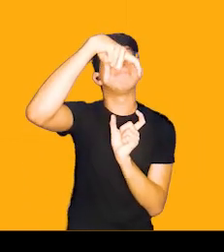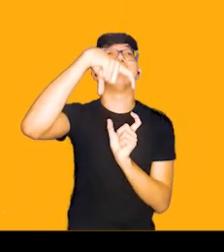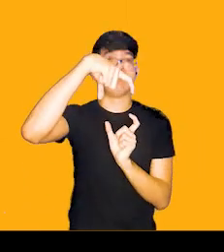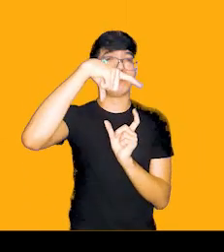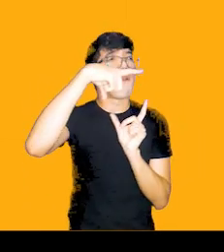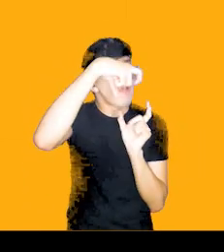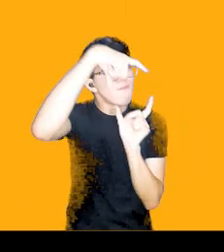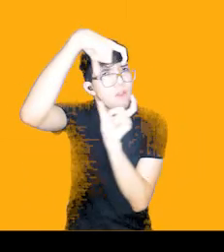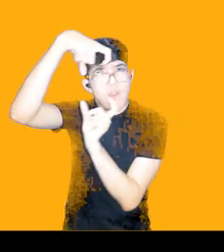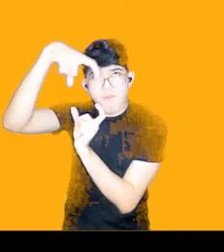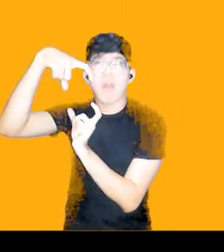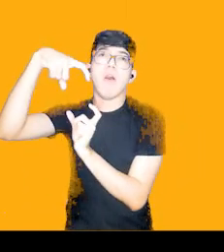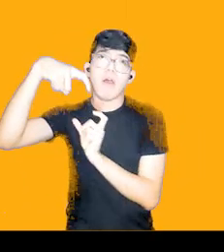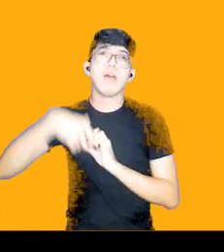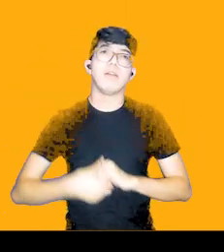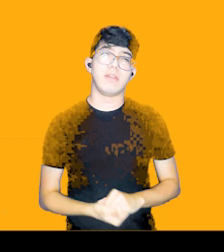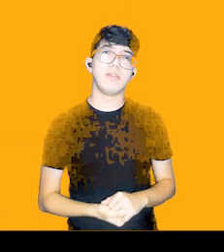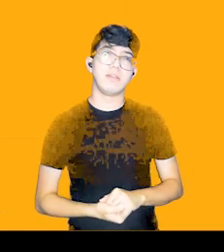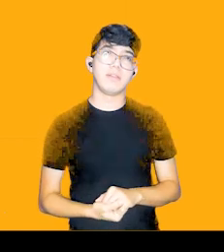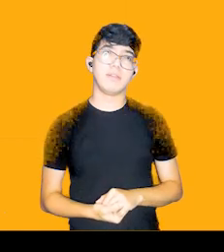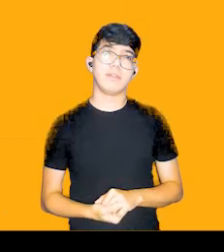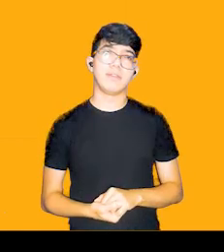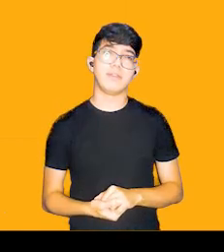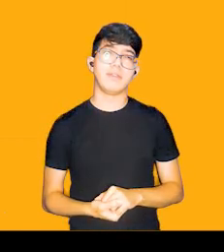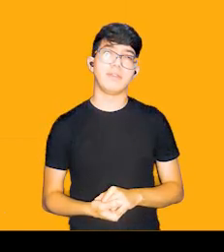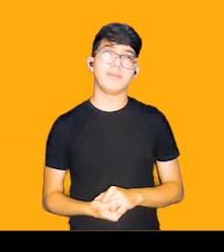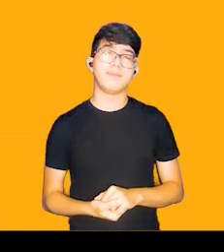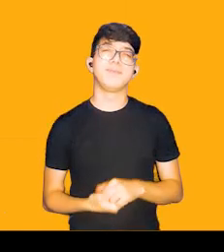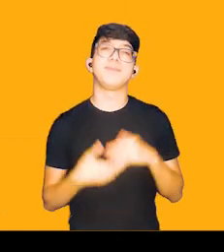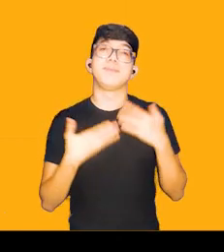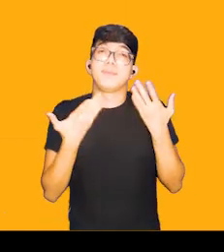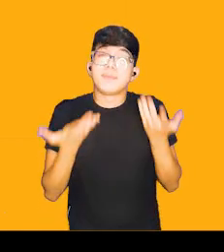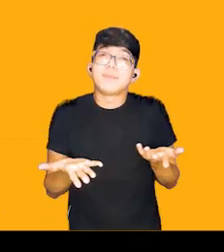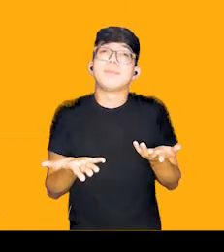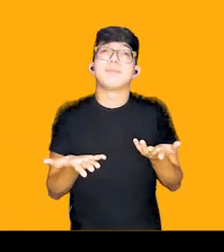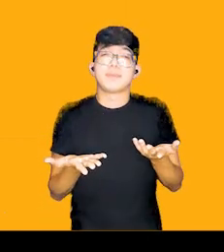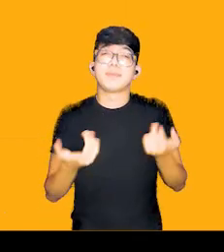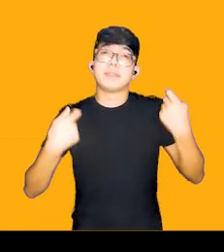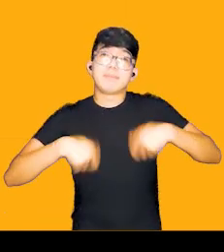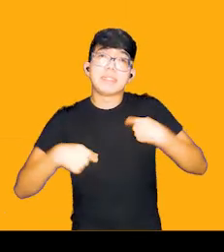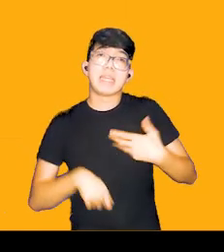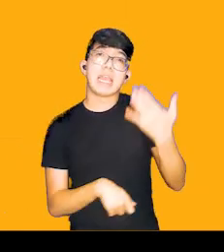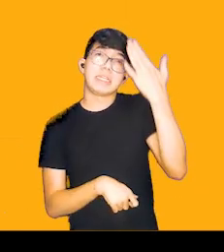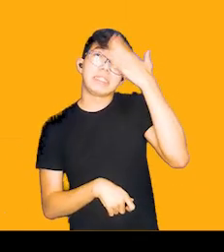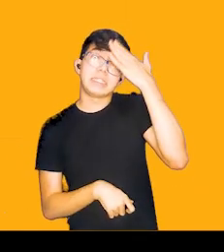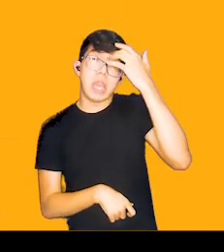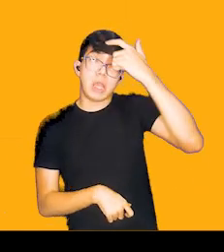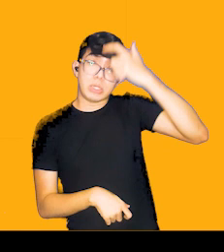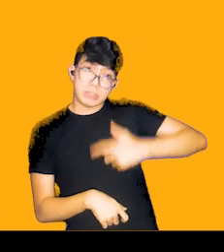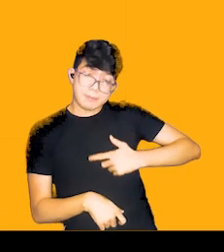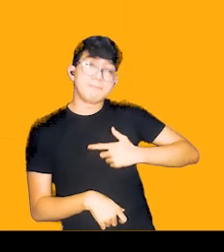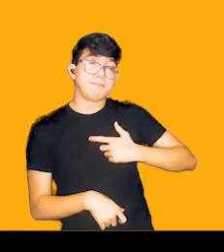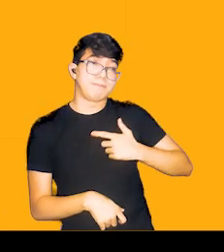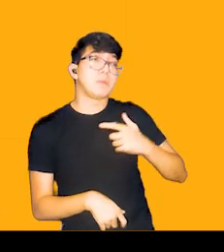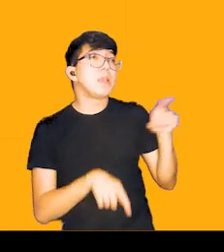ter essa coisa assim de não atender só ao seu olhar. O jornal tem essa coisa. Você tem que atender ao